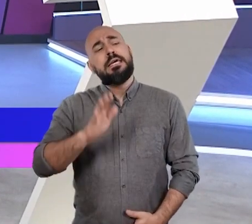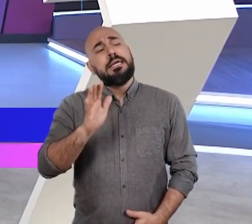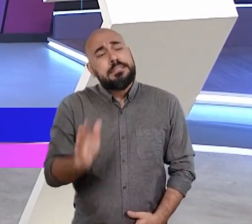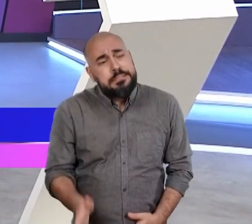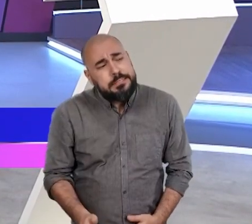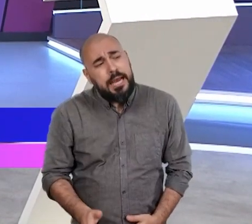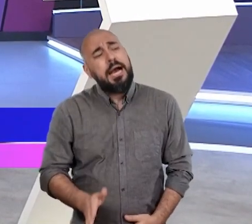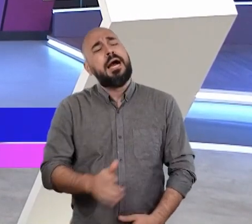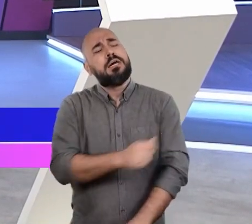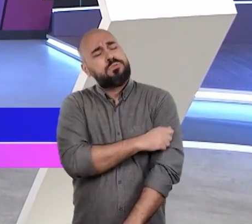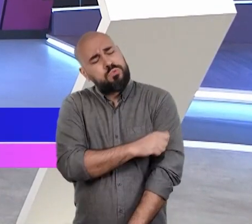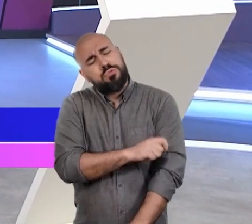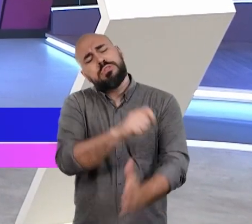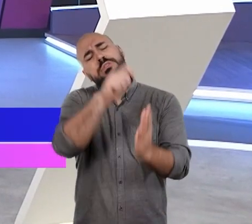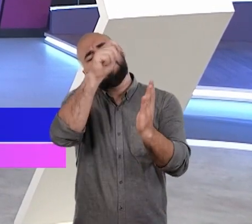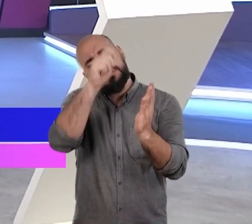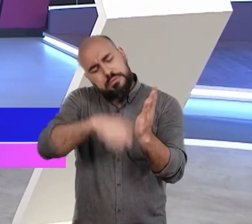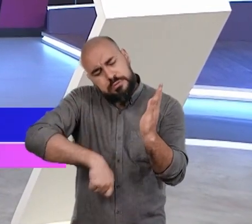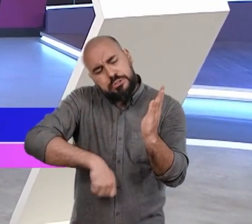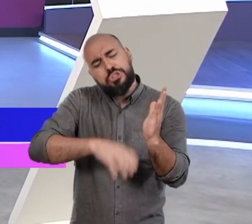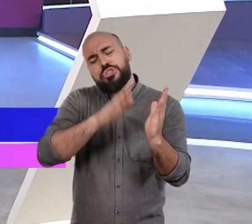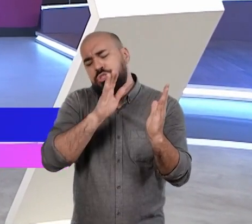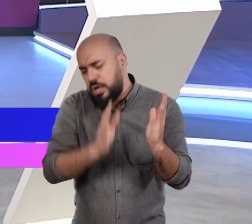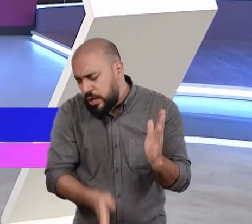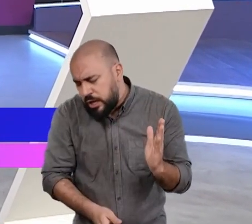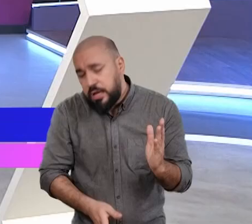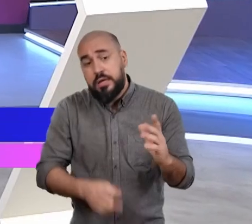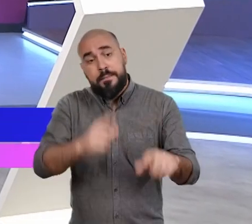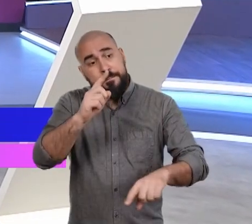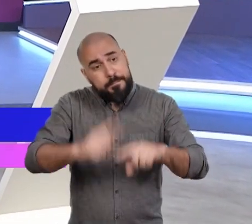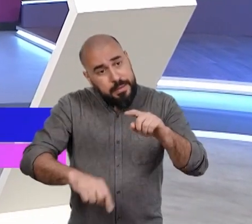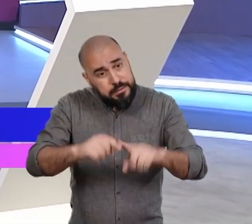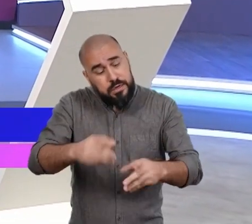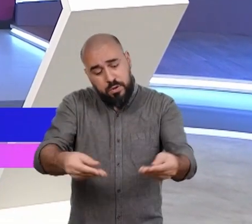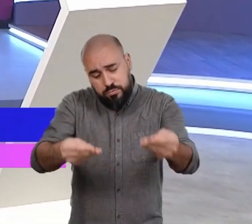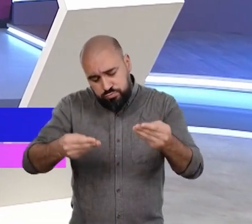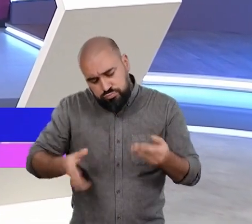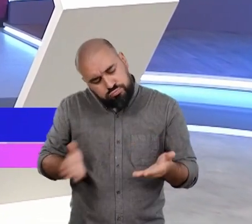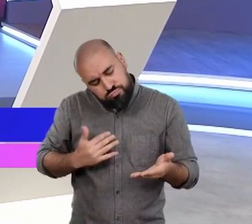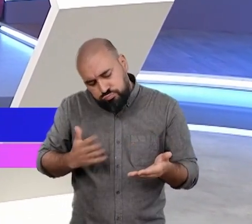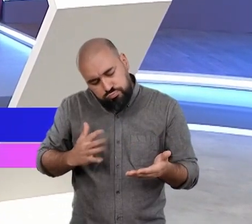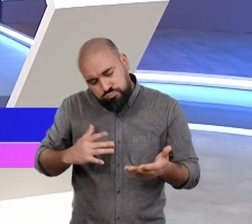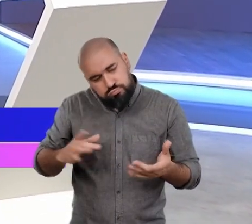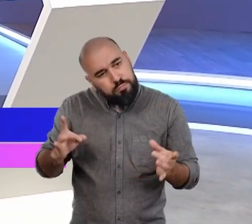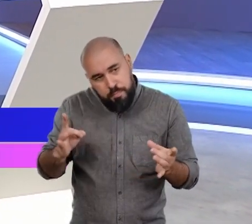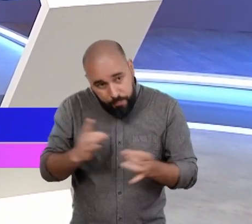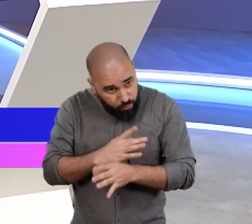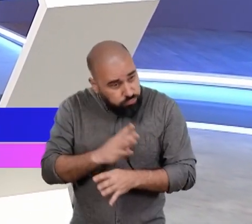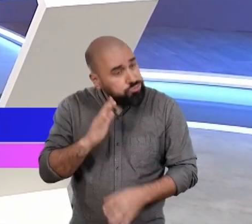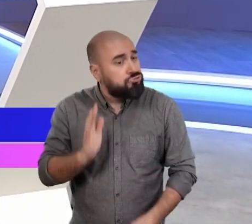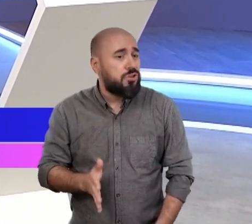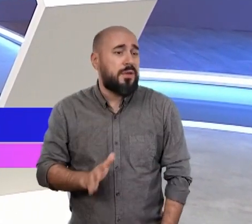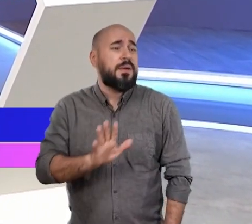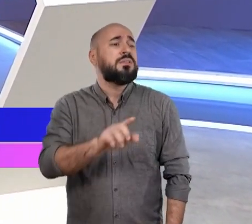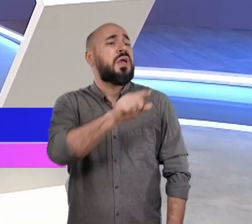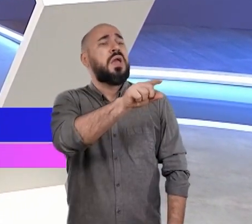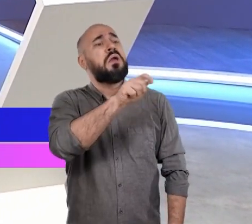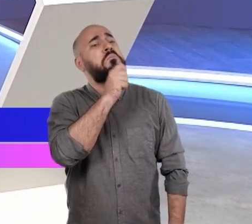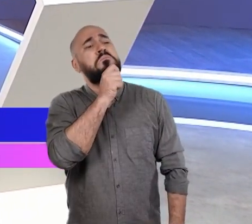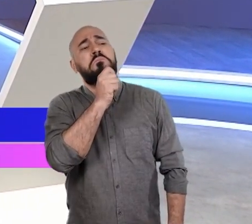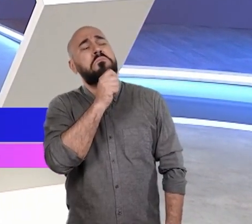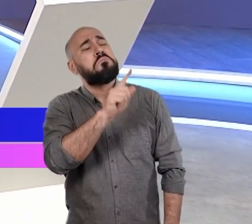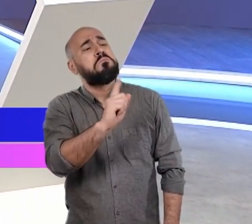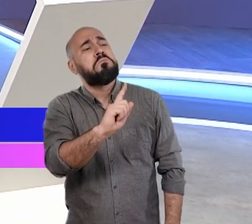sou aluno da escola bíblica, já recebi um material e gostaria de receber a revista Esperança, eu creio. Eu gostaria